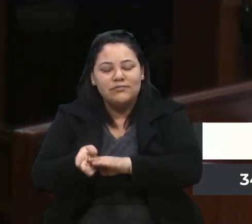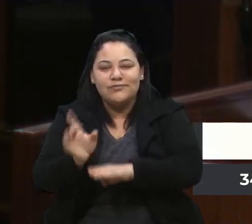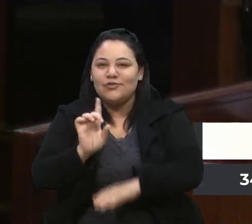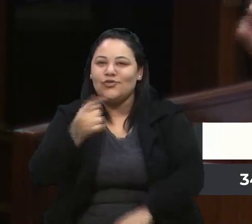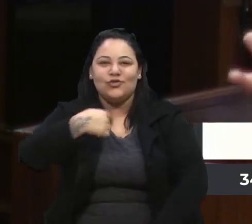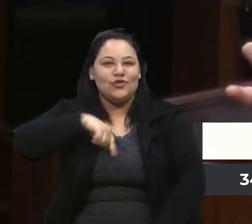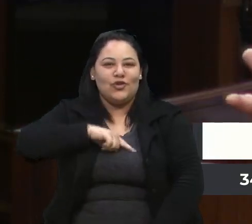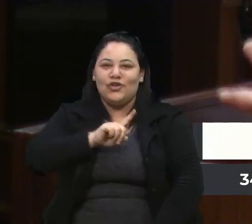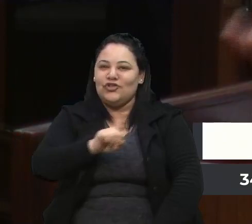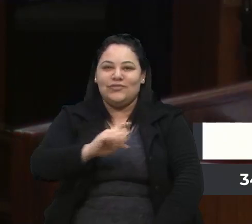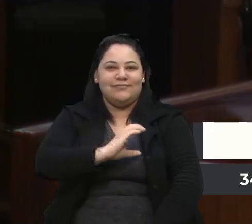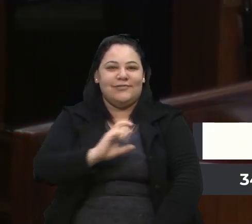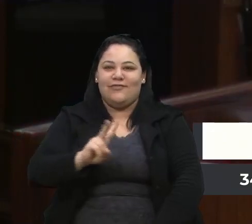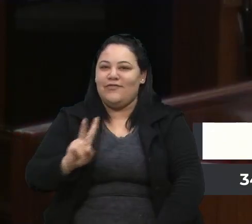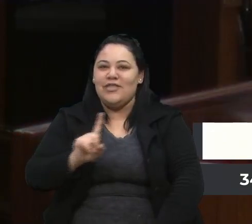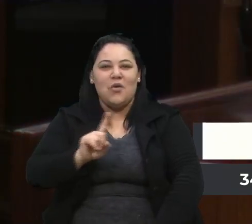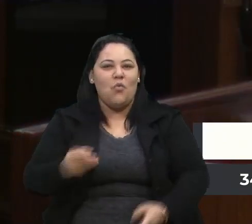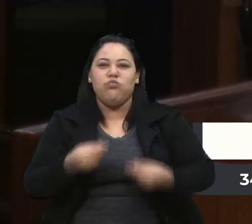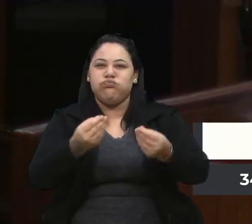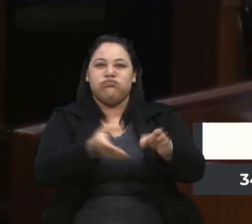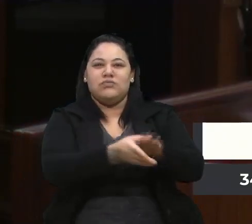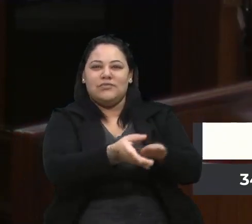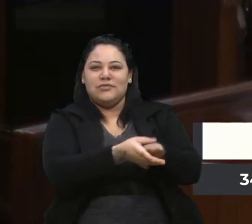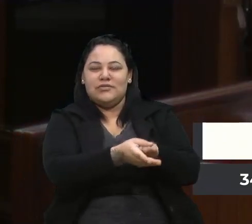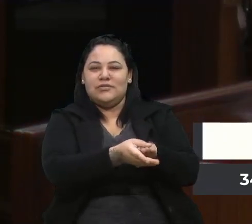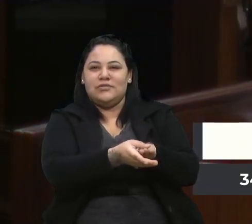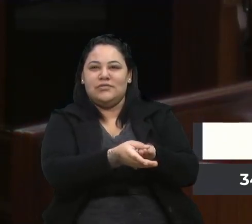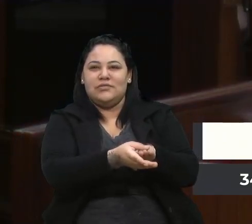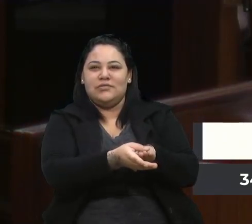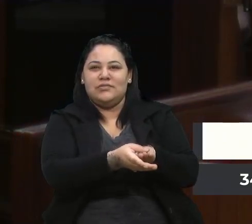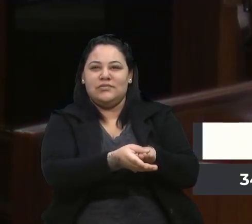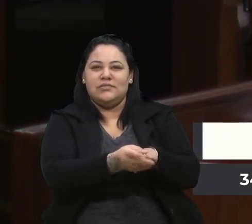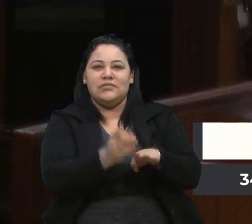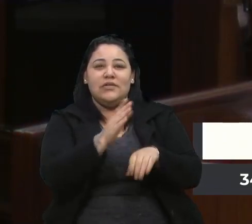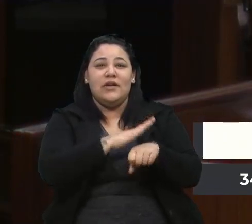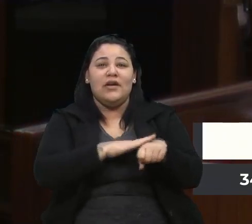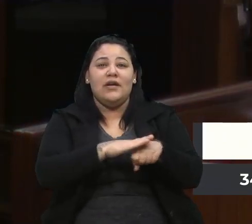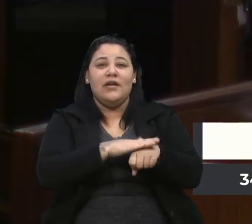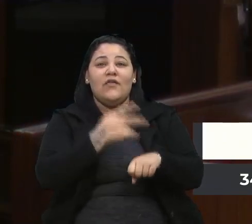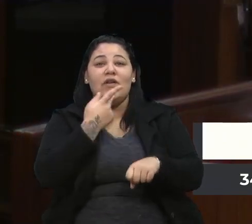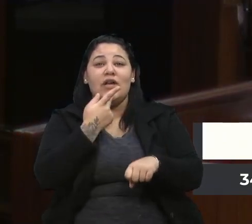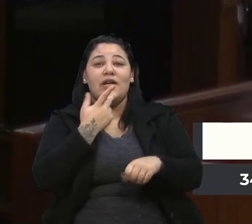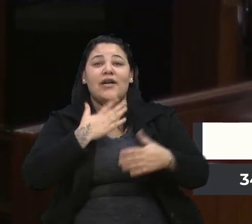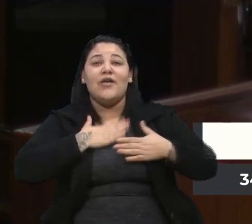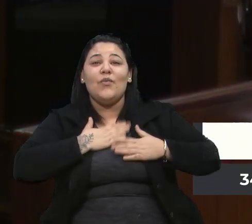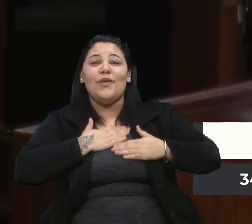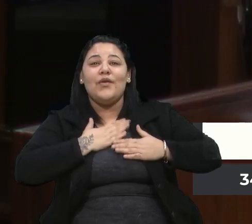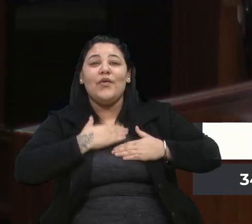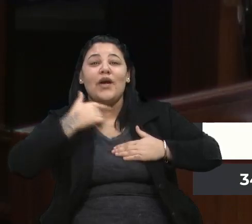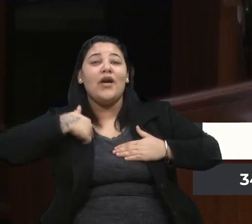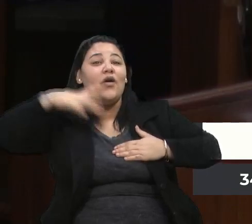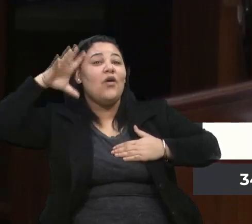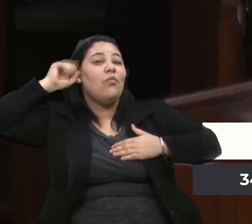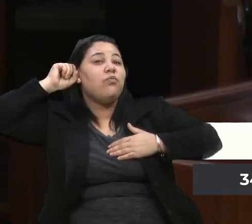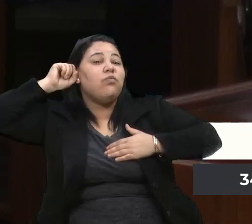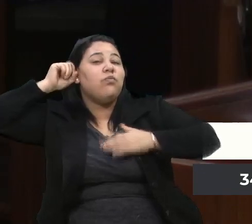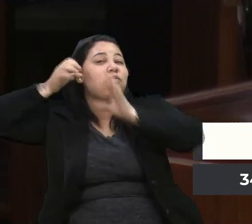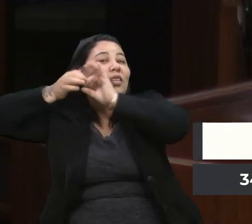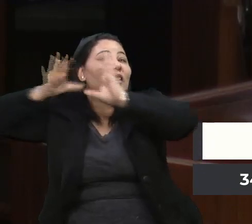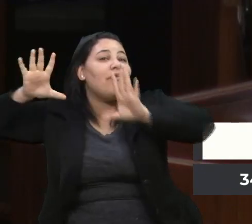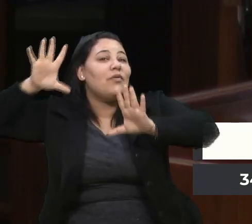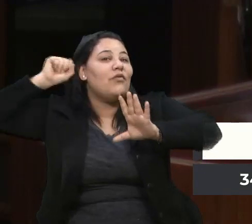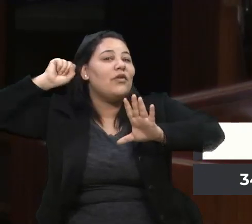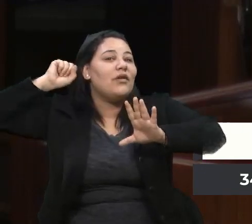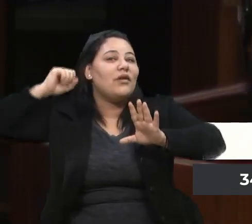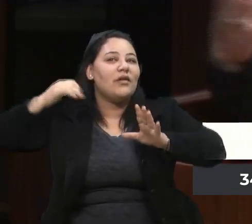O que o CVViano diz? Abordagem centrada na pessoa. Fale comigo, estou aqui para te escutar. O senso comum, sai dessa,